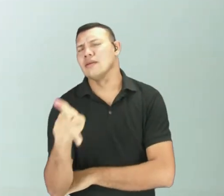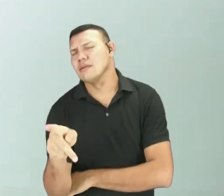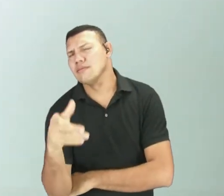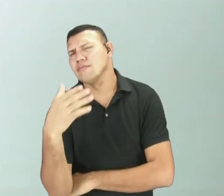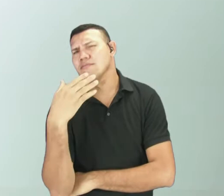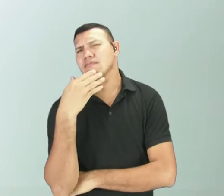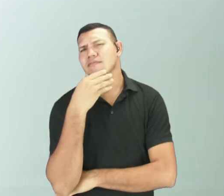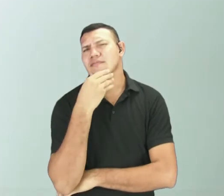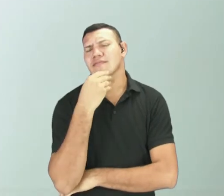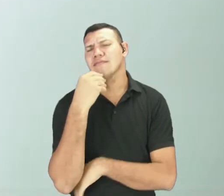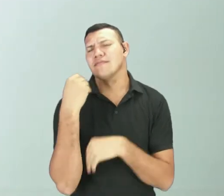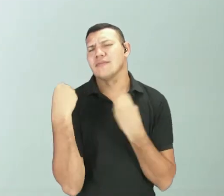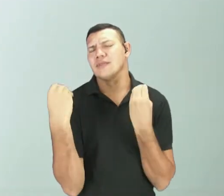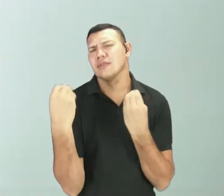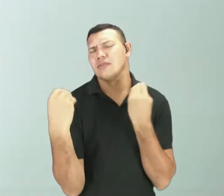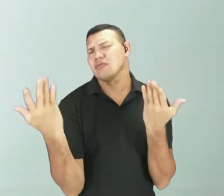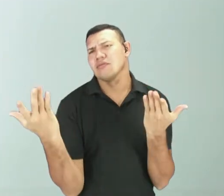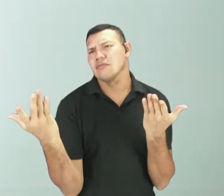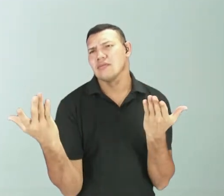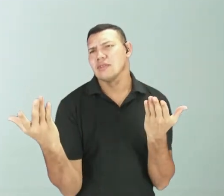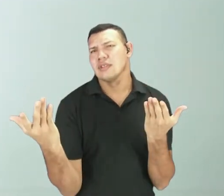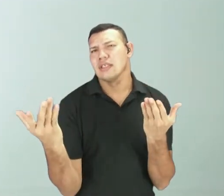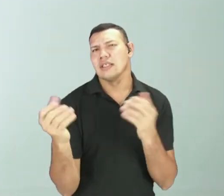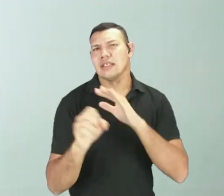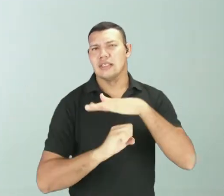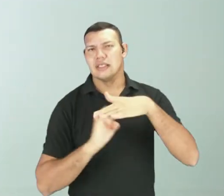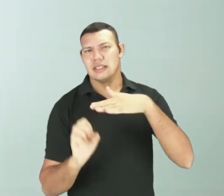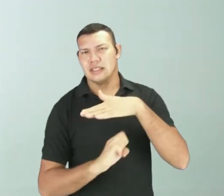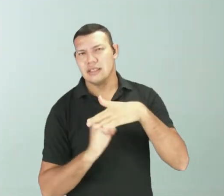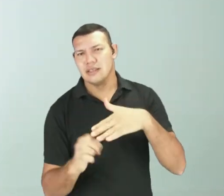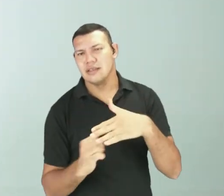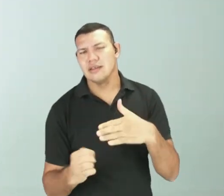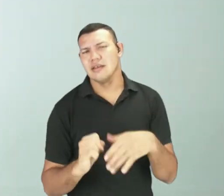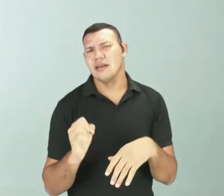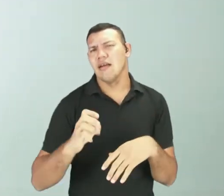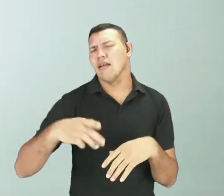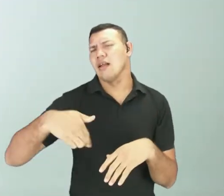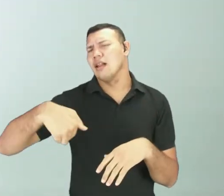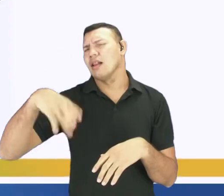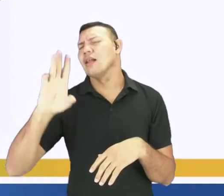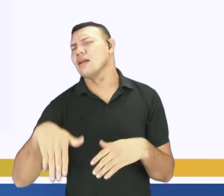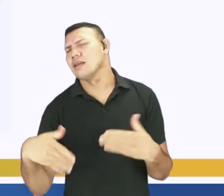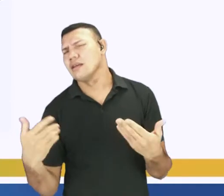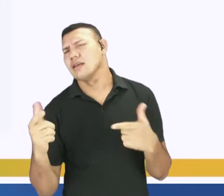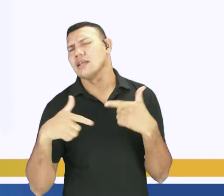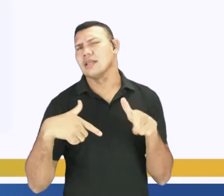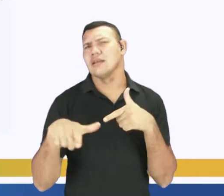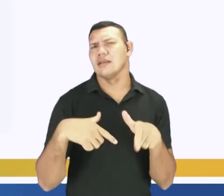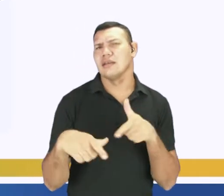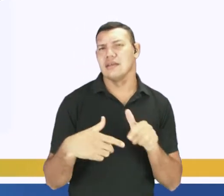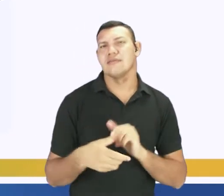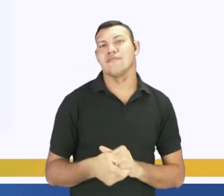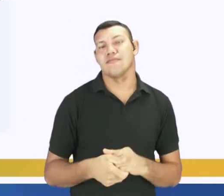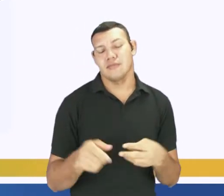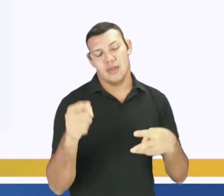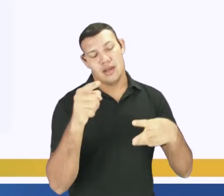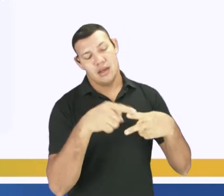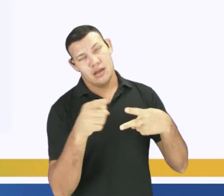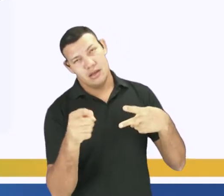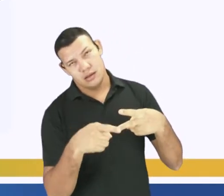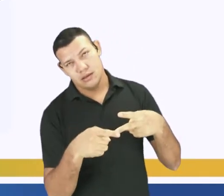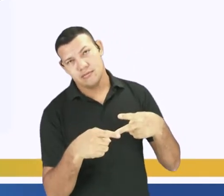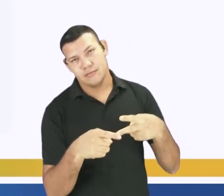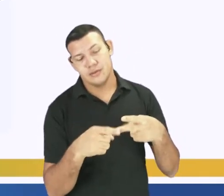como que eram essas empresas? Quem trabalhava nessas empresas, não é? a gente tinha dois tipos de empresas. Tinha aquelas